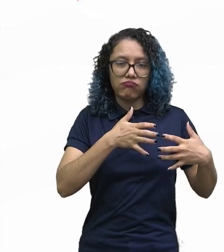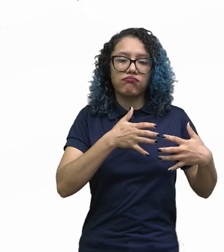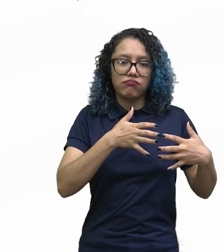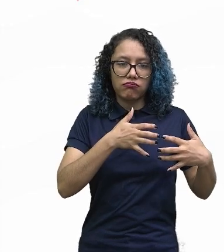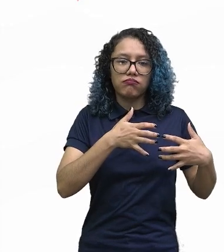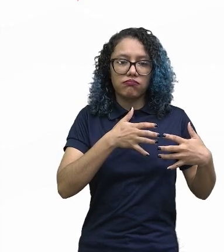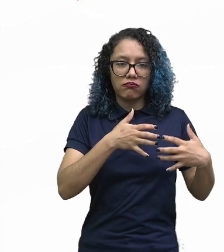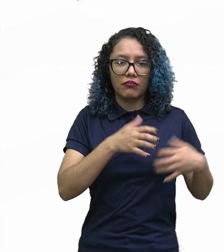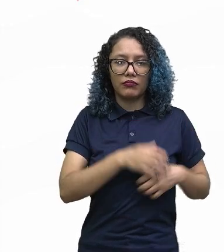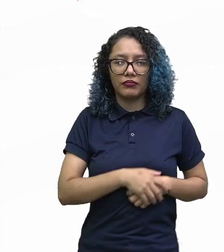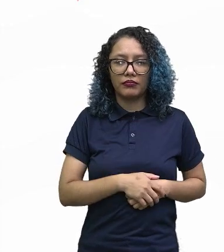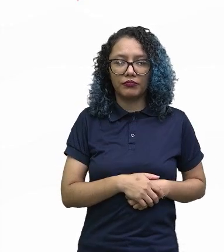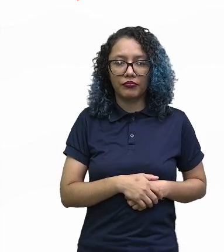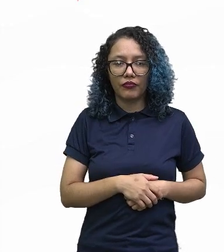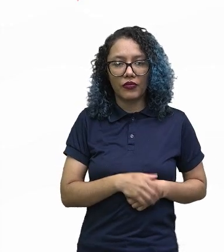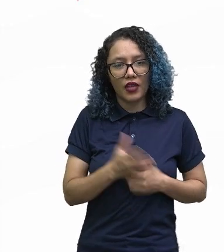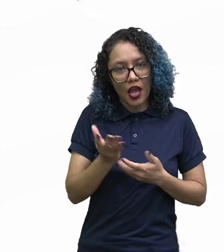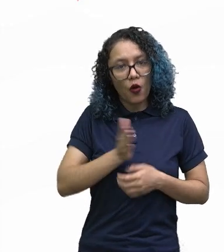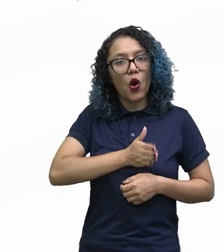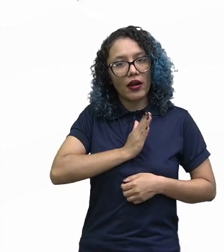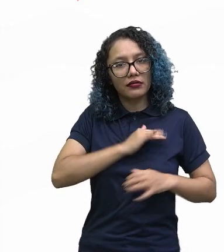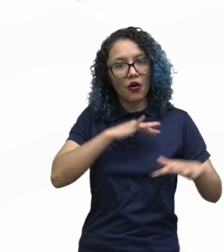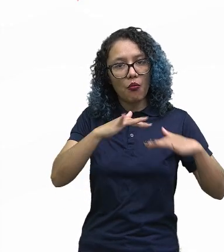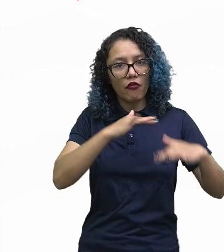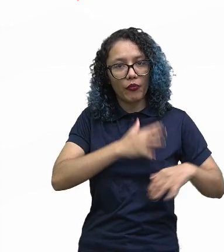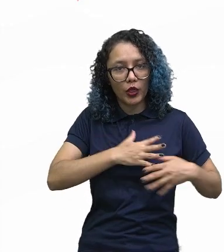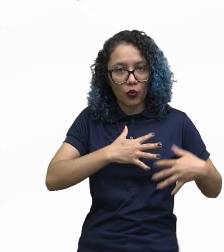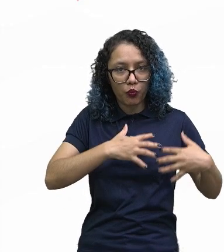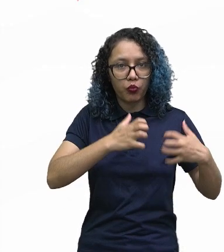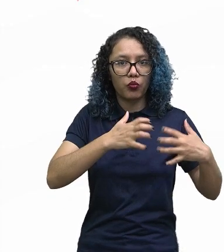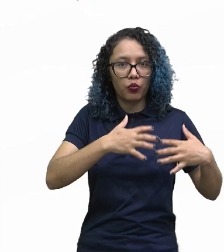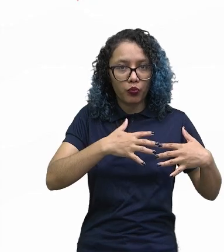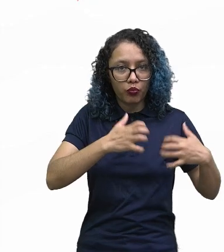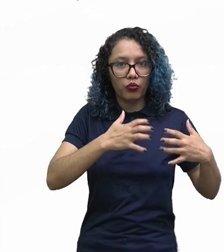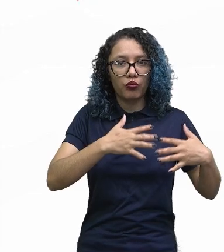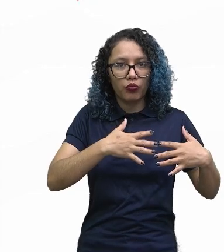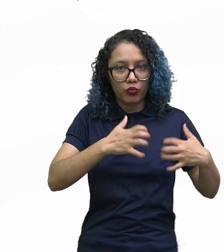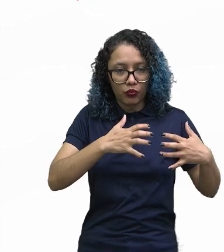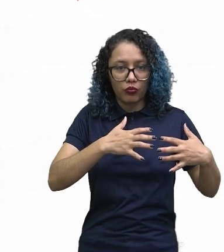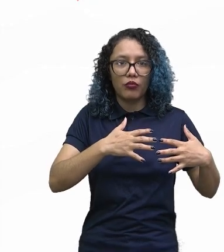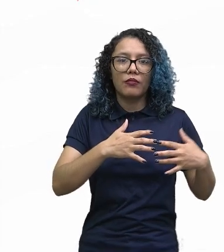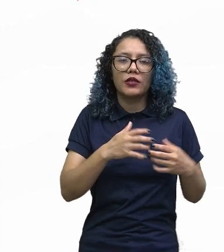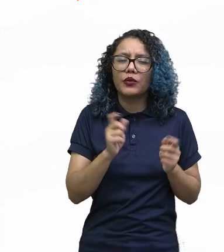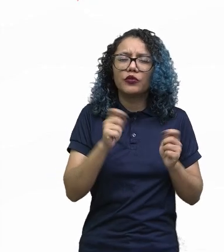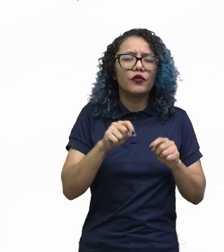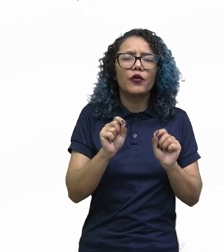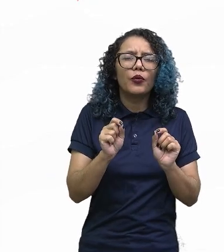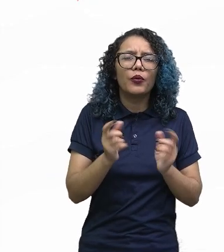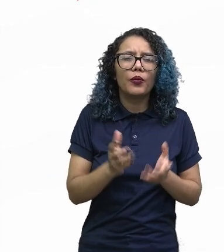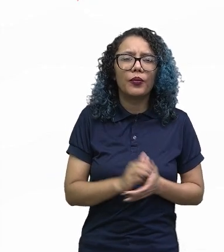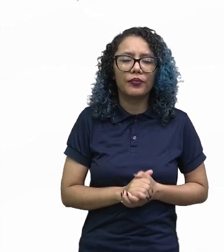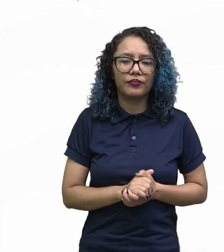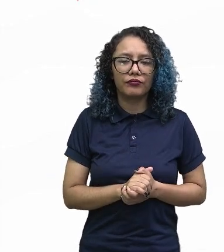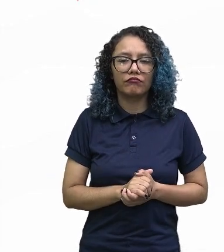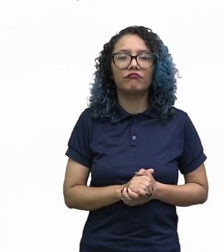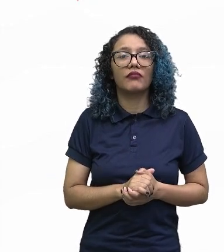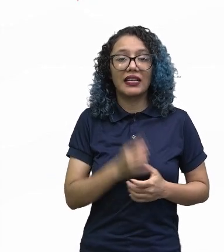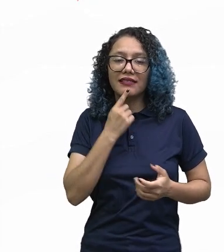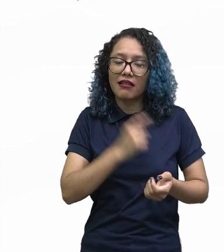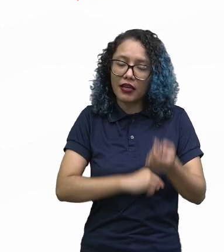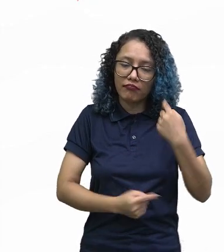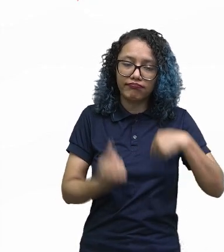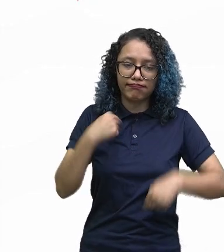é justamente o músculo cardíaco que faz esse movimento de contração, né? Para que ele possa justamente bombear o